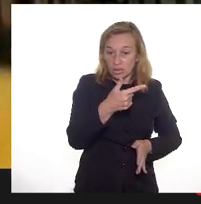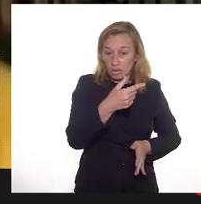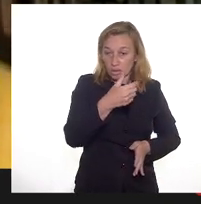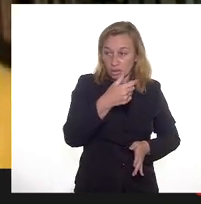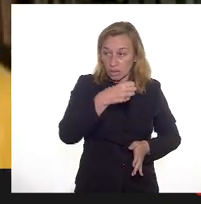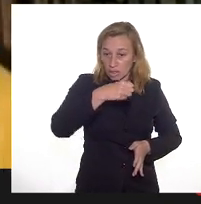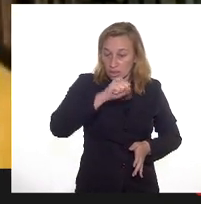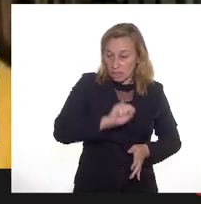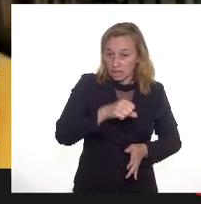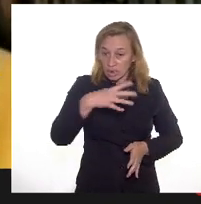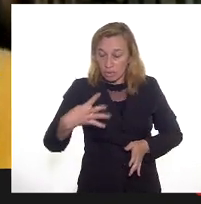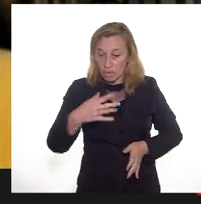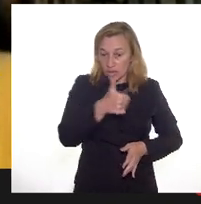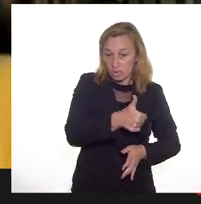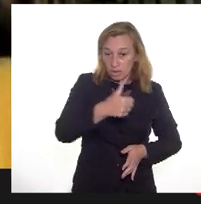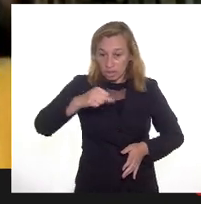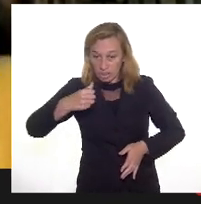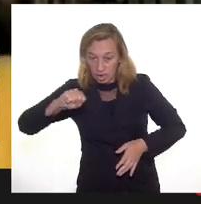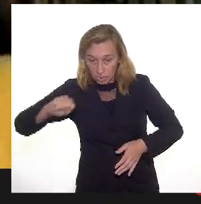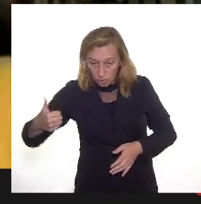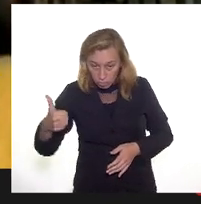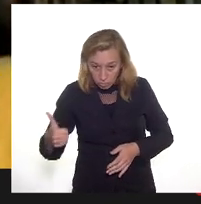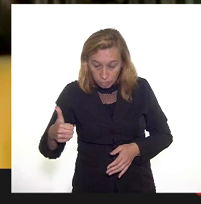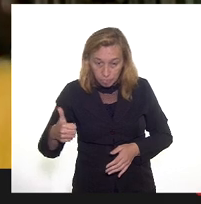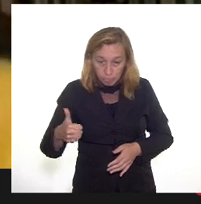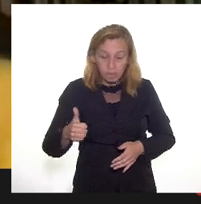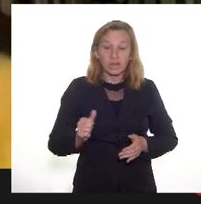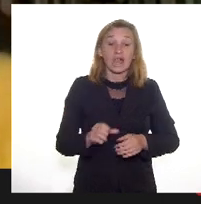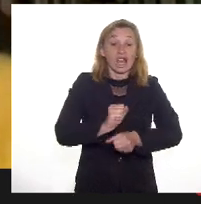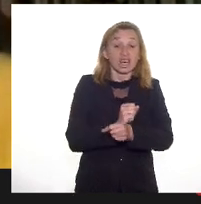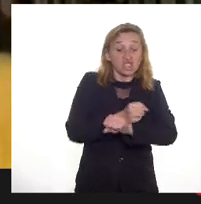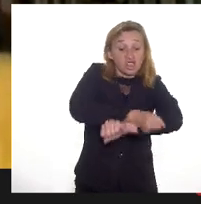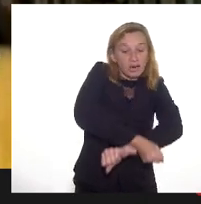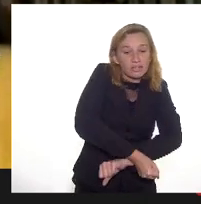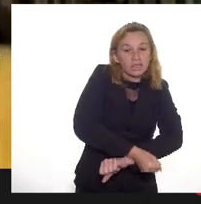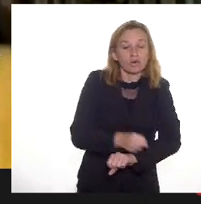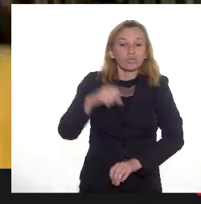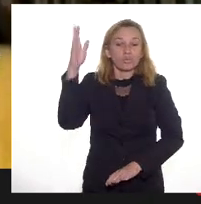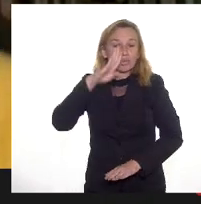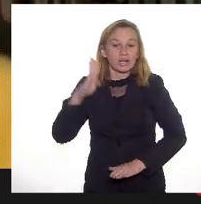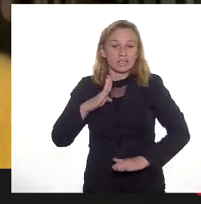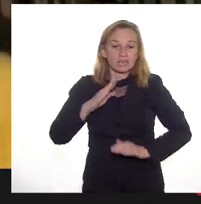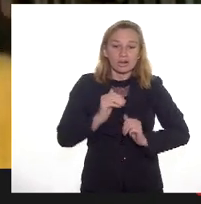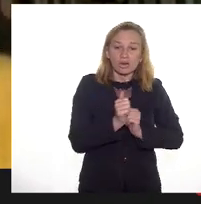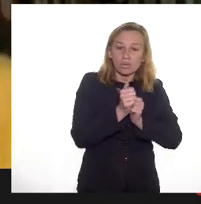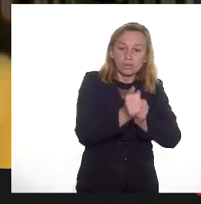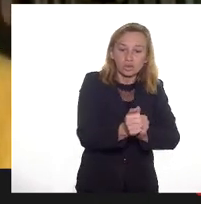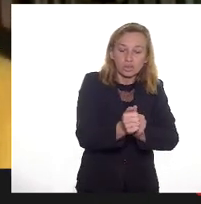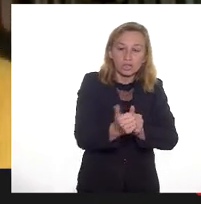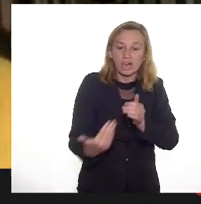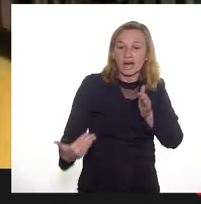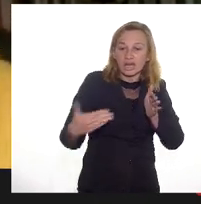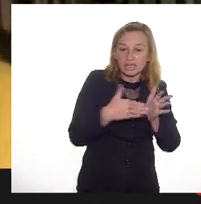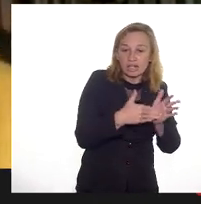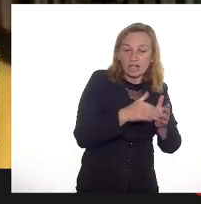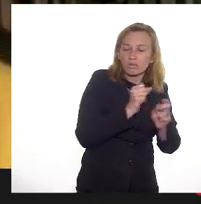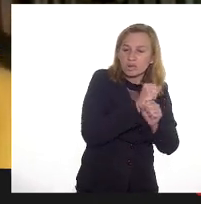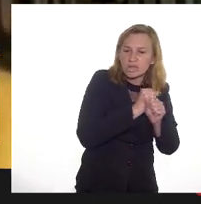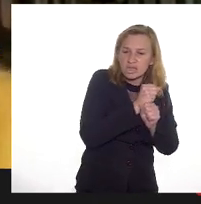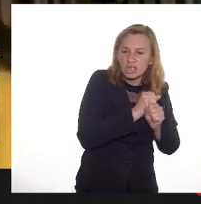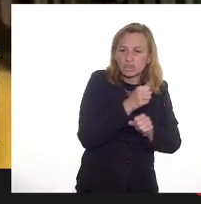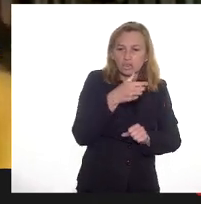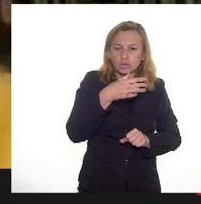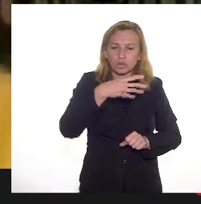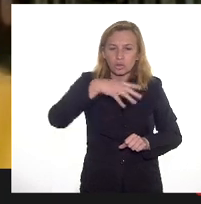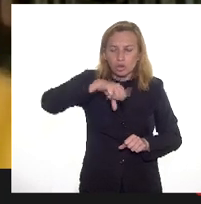as rebeliões de negros escravizados no Norte Fluminense. E mantive até os anos 90 um